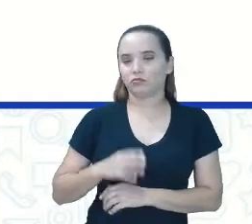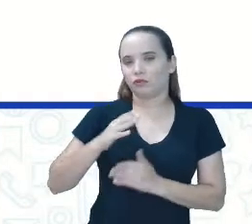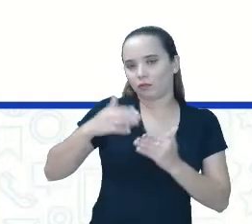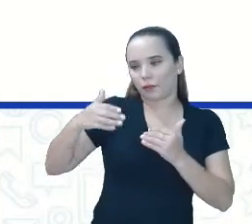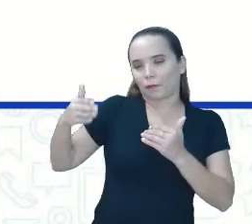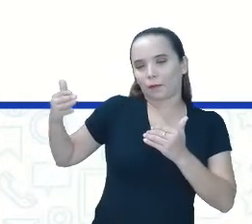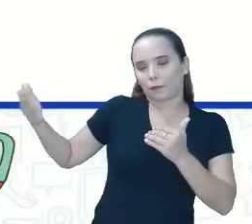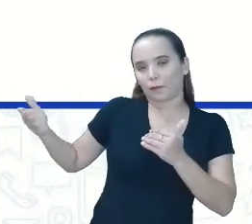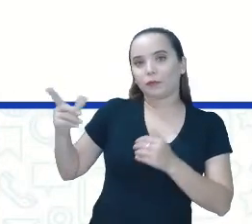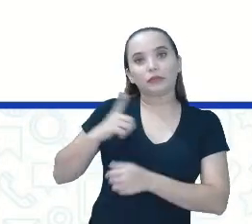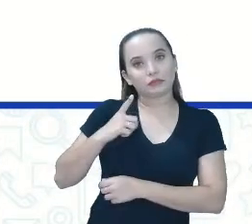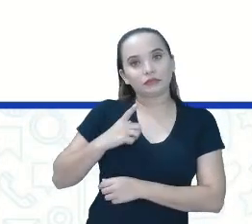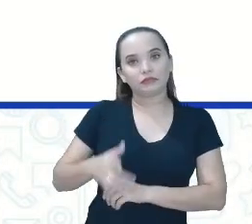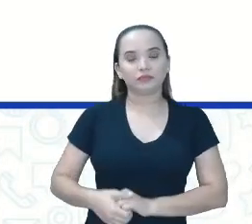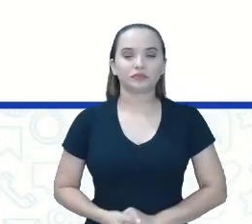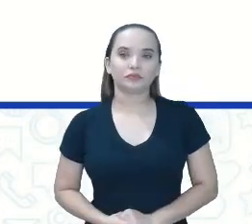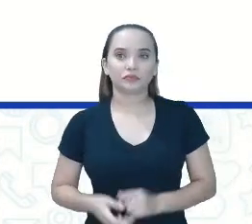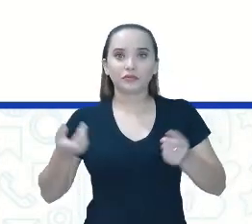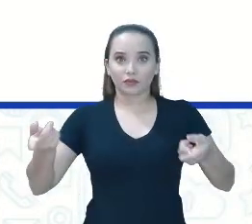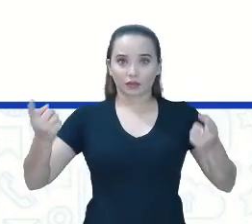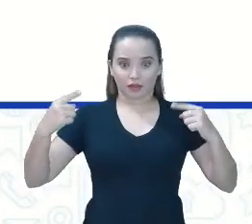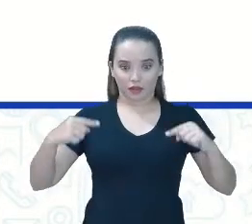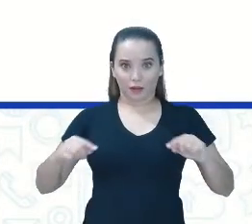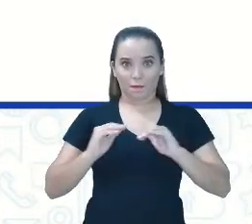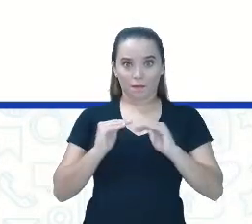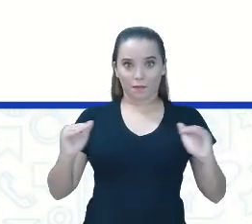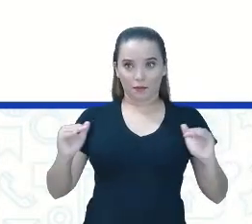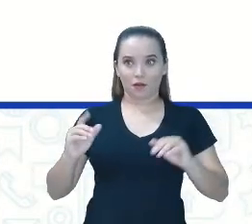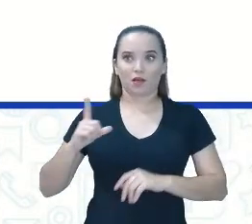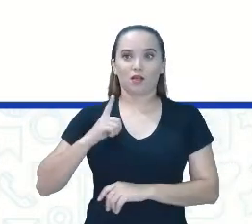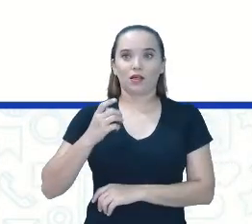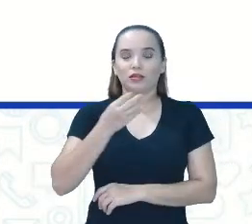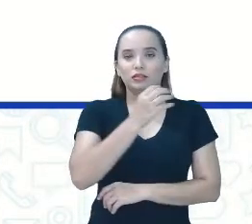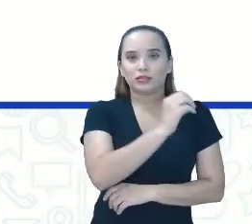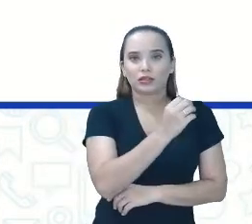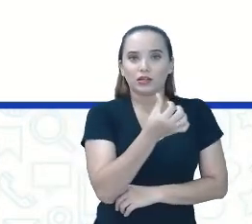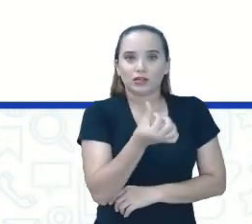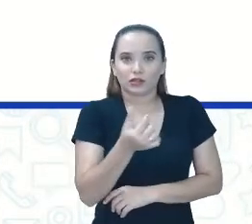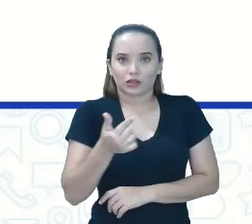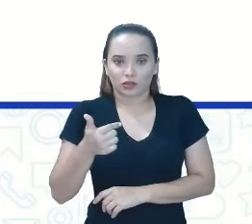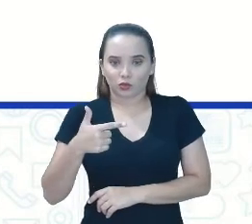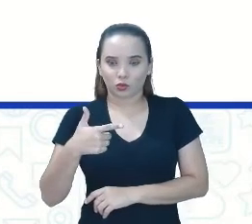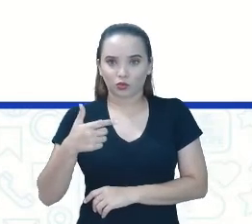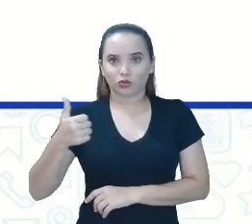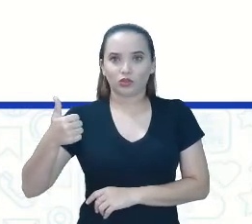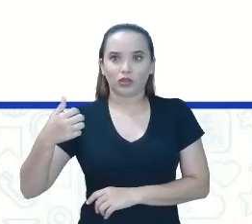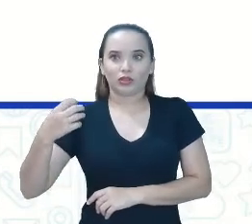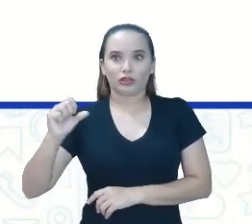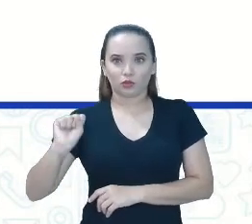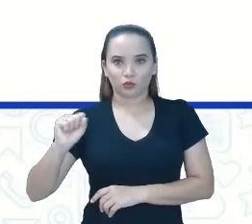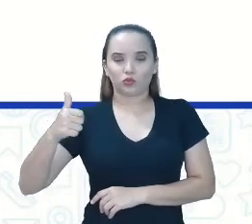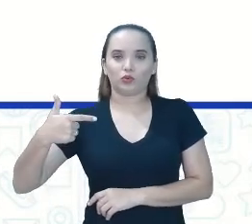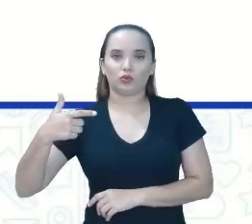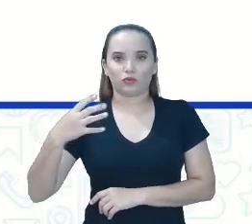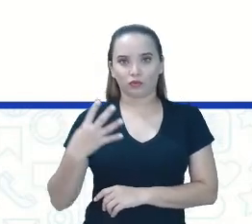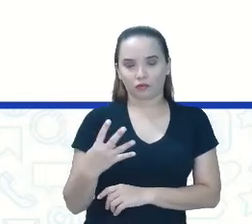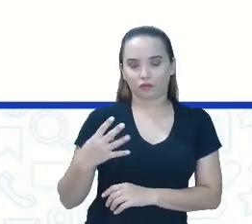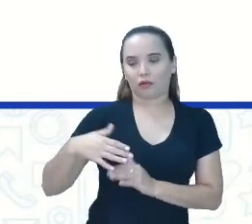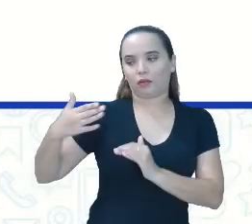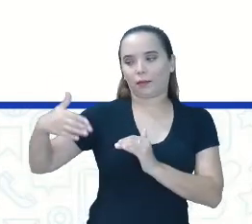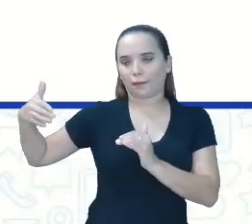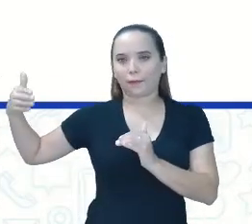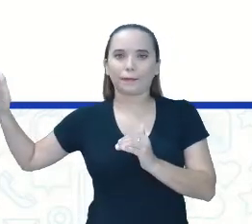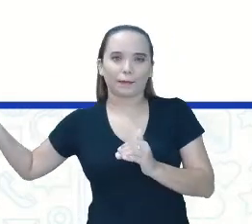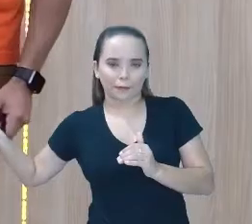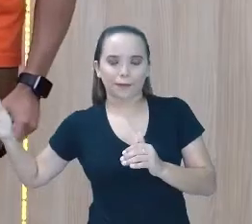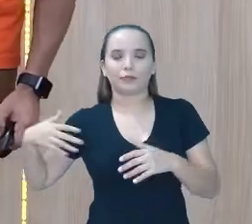diante, tá? E na linha de baixo a gente tem aí o 0, 6, 12, 18, 24 e assim por diante